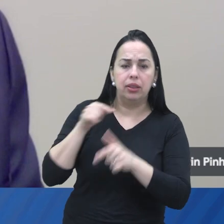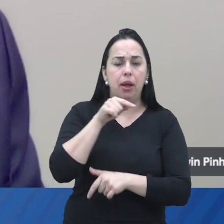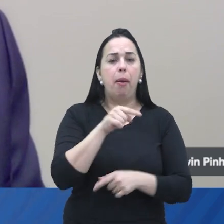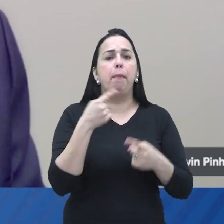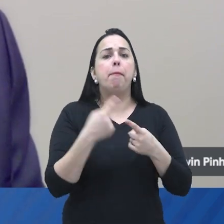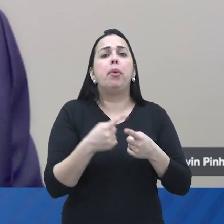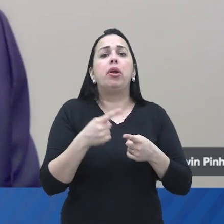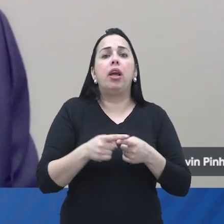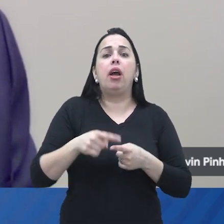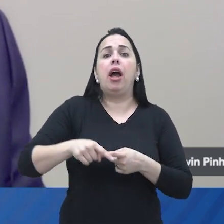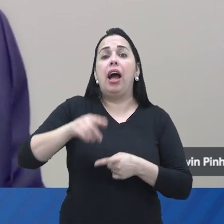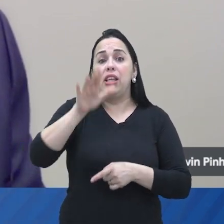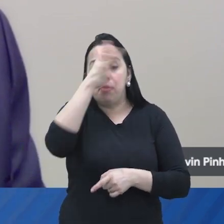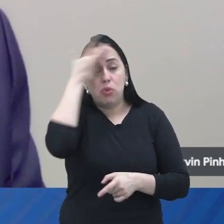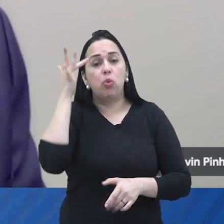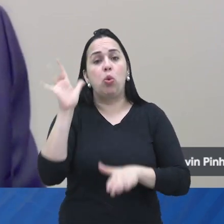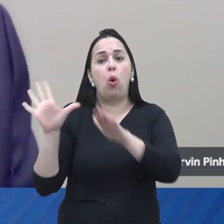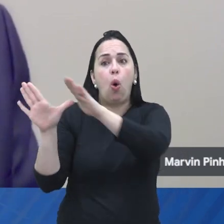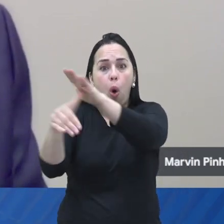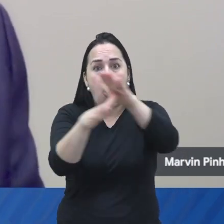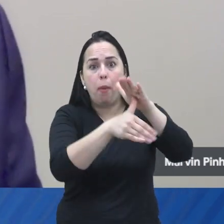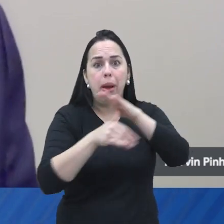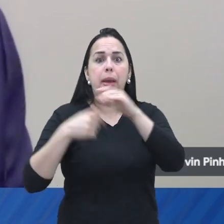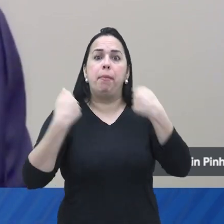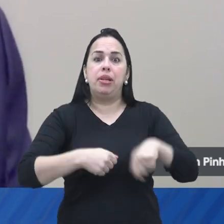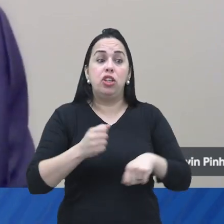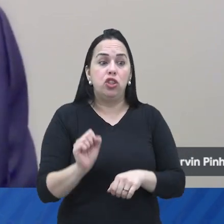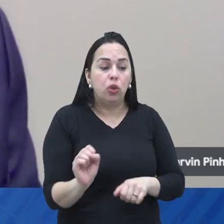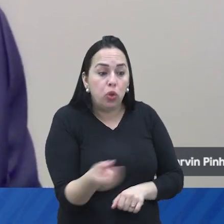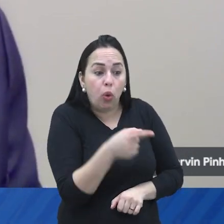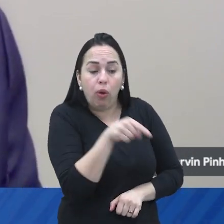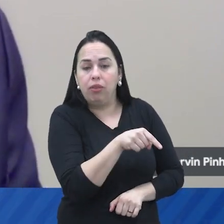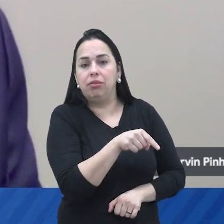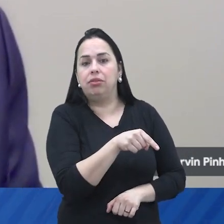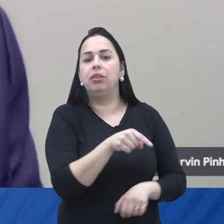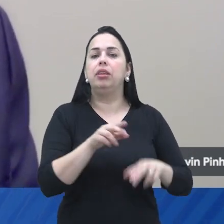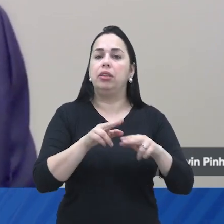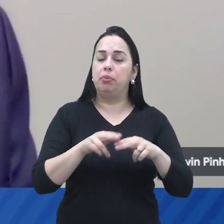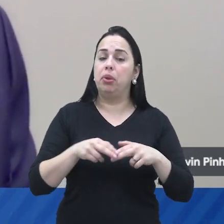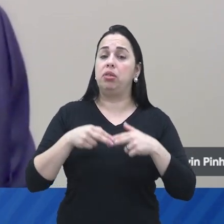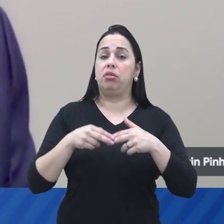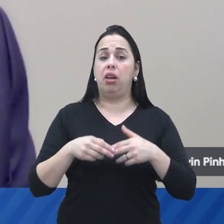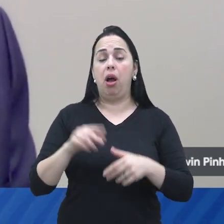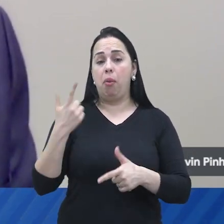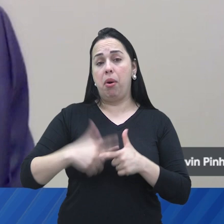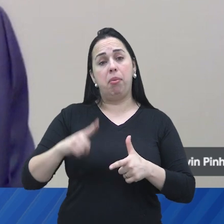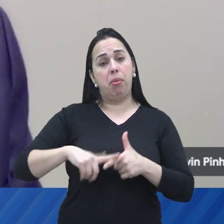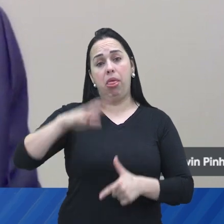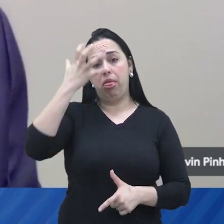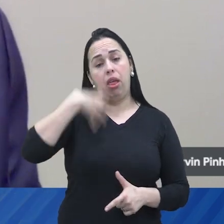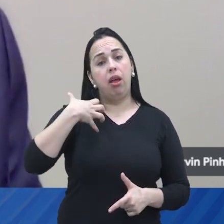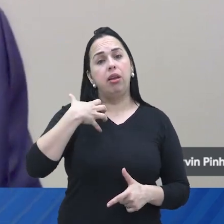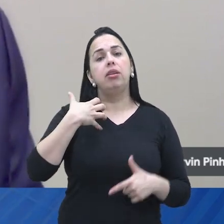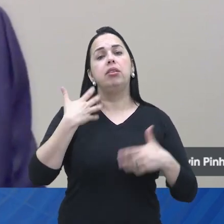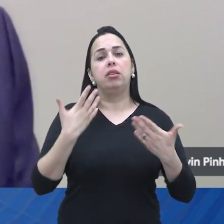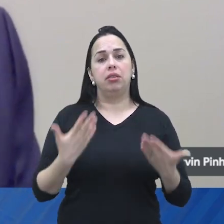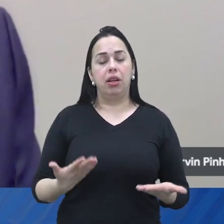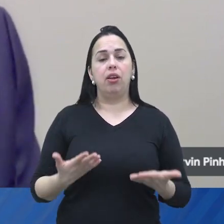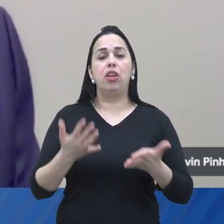Madeira. Então, você veja que é um volume muito expressivo, muito grande, e isso traz um problema muito sério